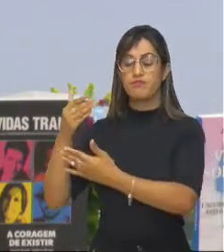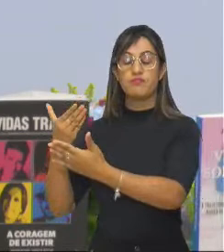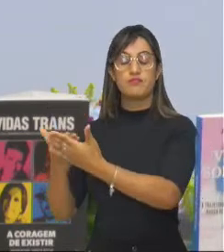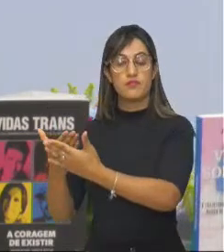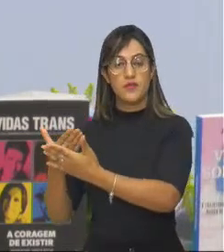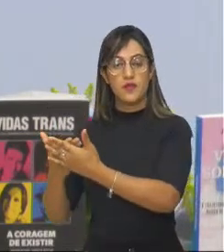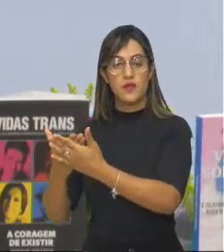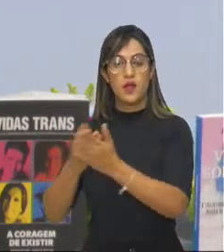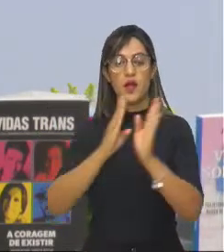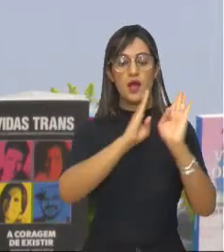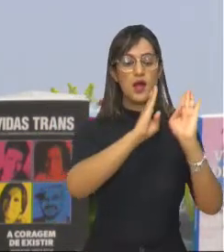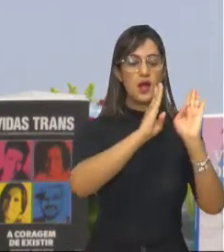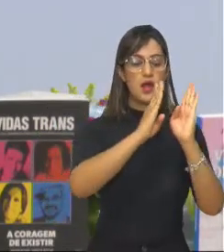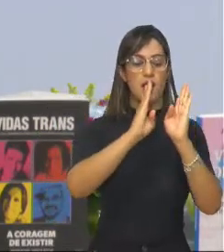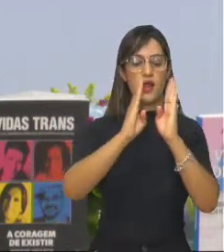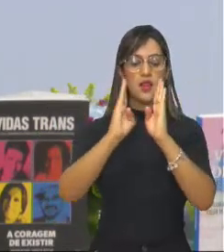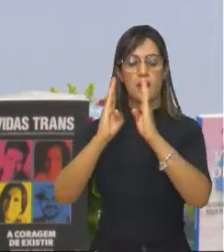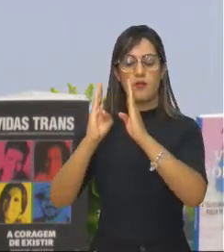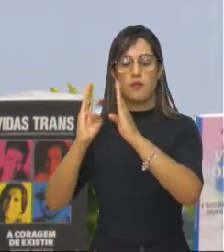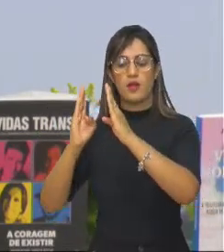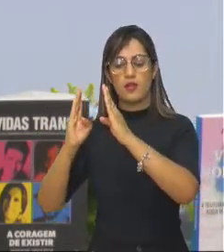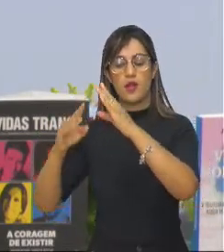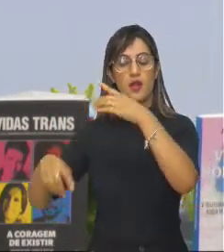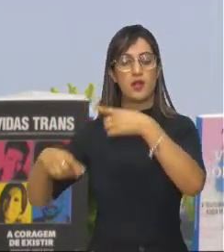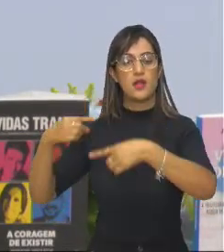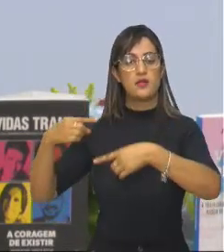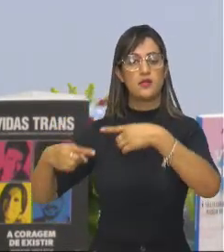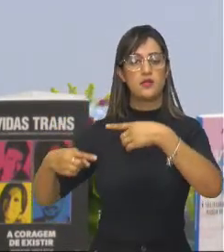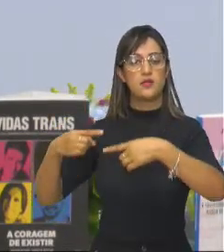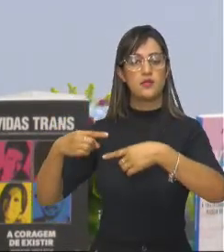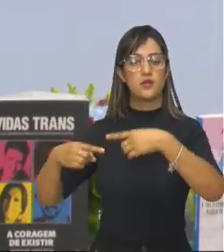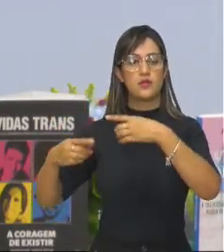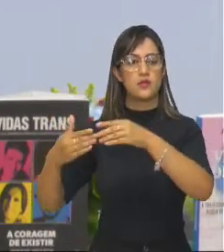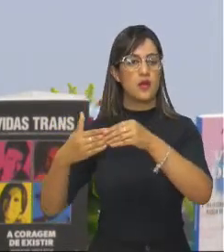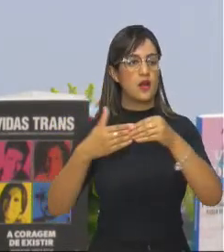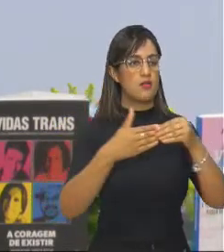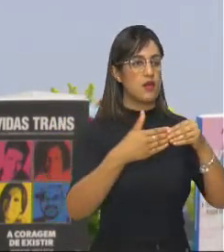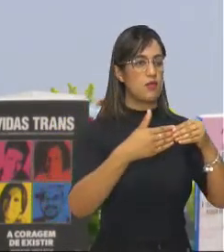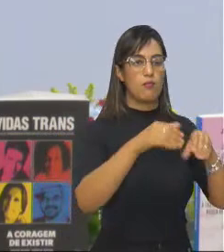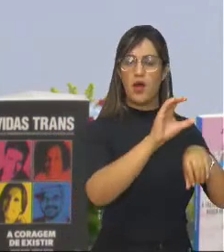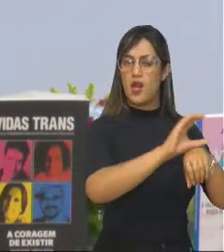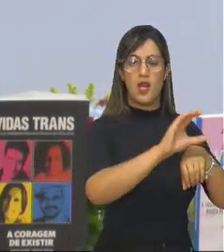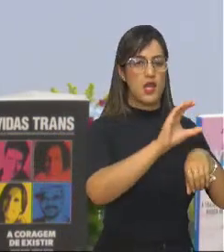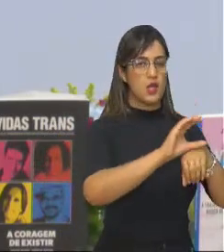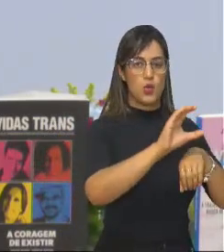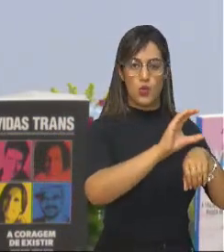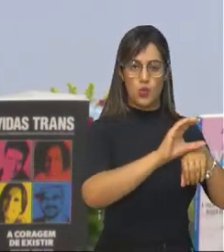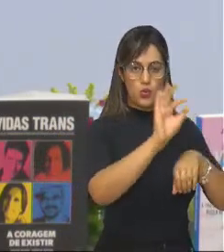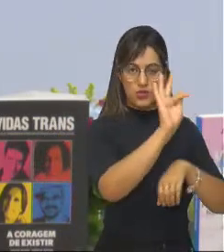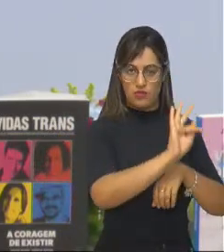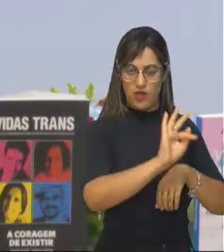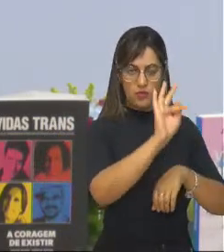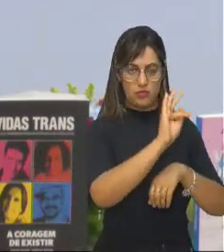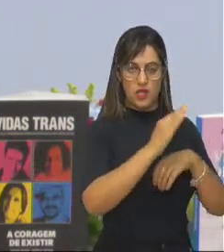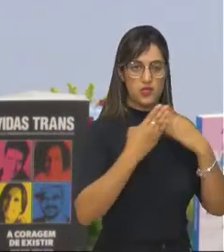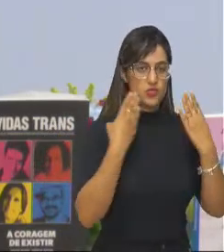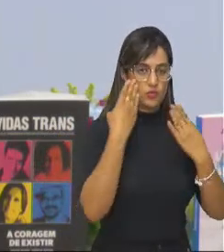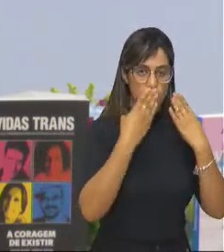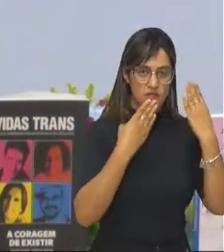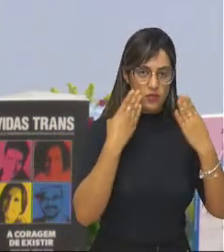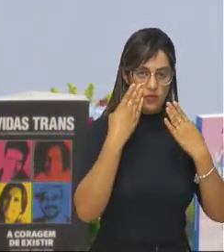na biblioteca e nas discussões, questões que não eram levadas para mim no curso de psicologia. Foi lá que eu li Simone de